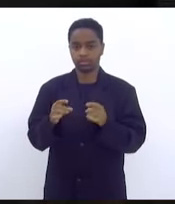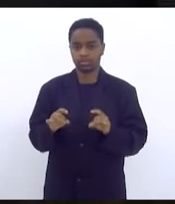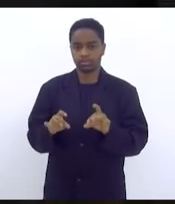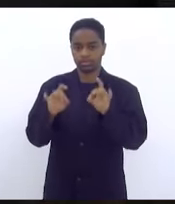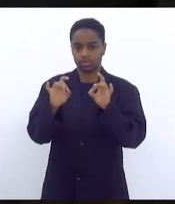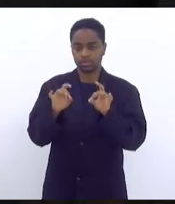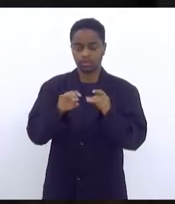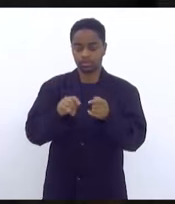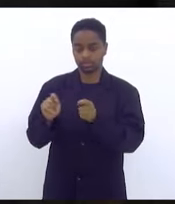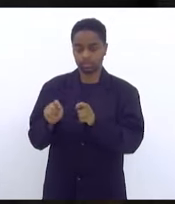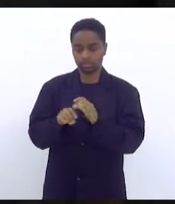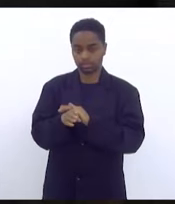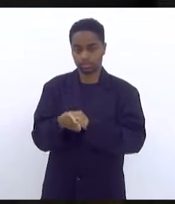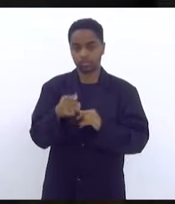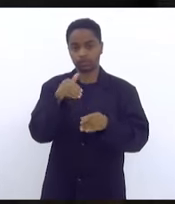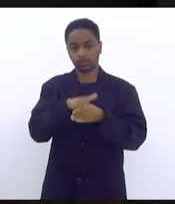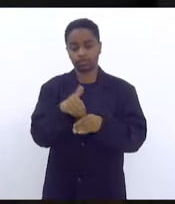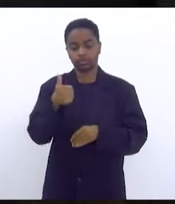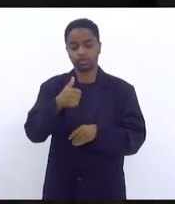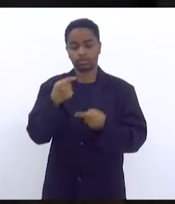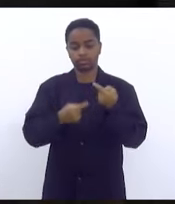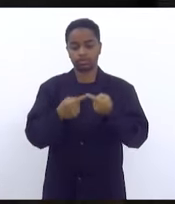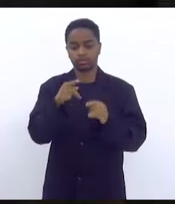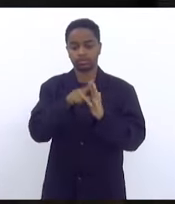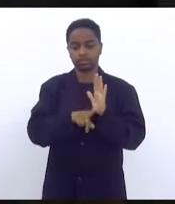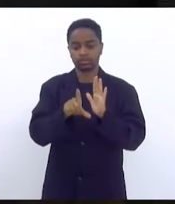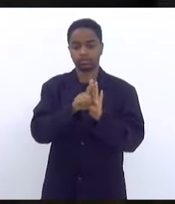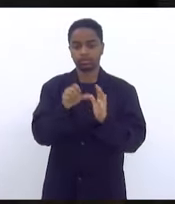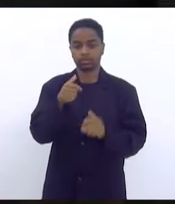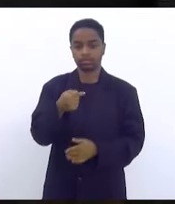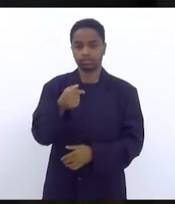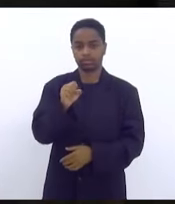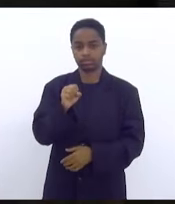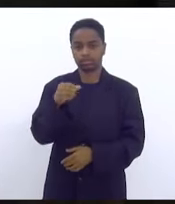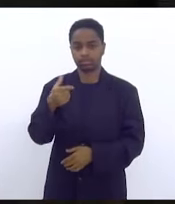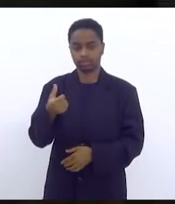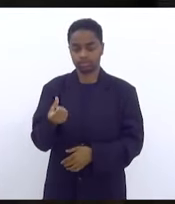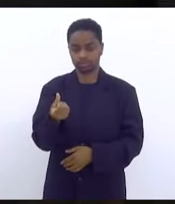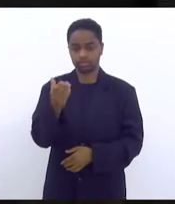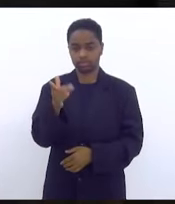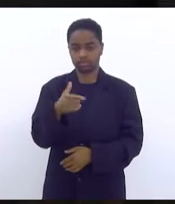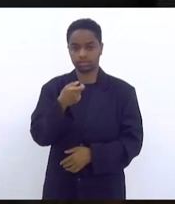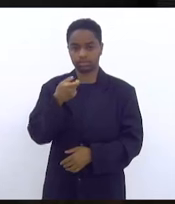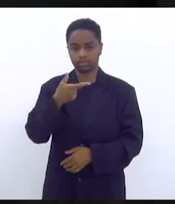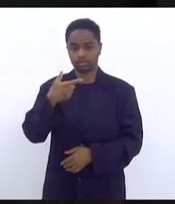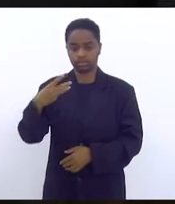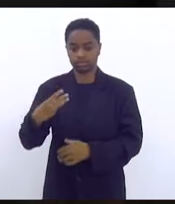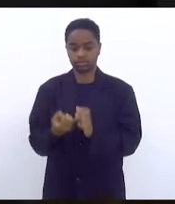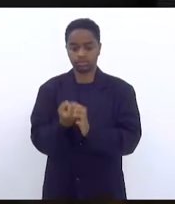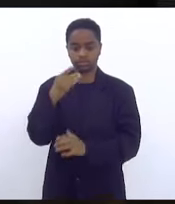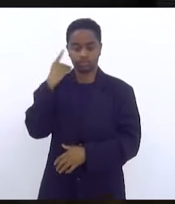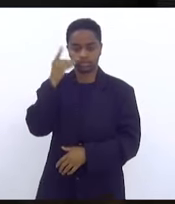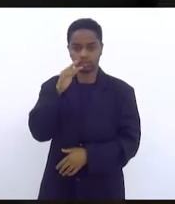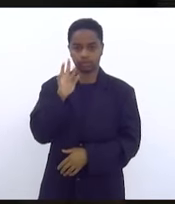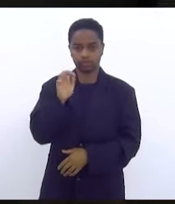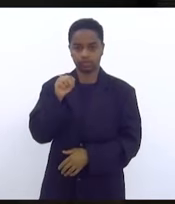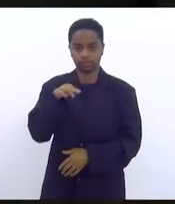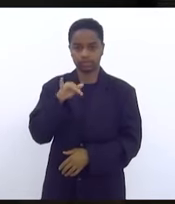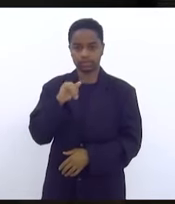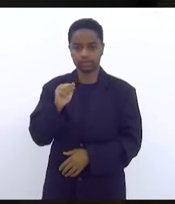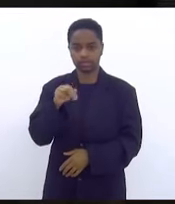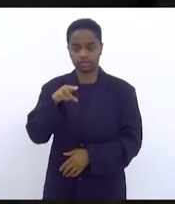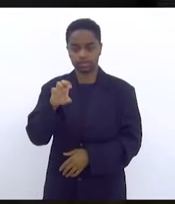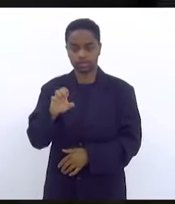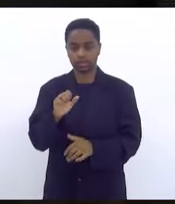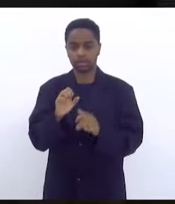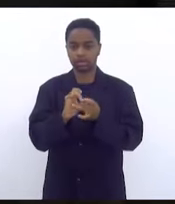ordinária, em votação e primeira discussão, projeto de lei número 786, de 2023, de autoria da deputada Franciane Mota,